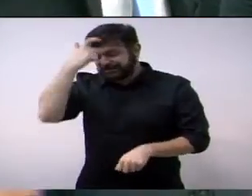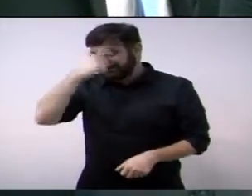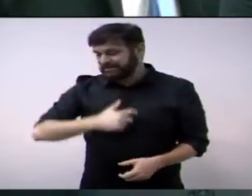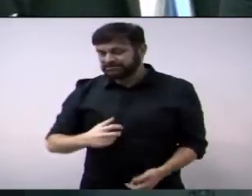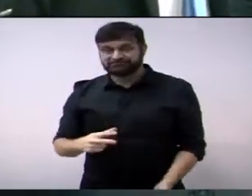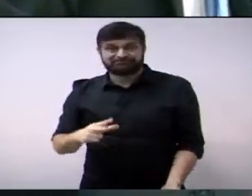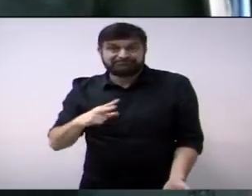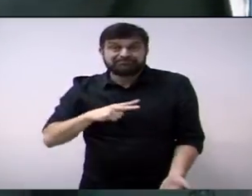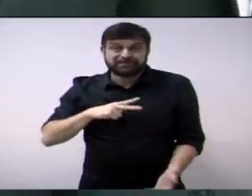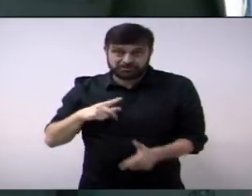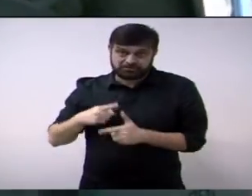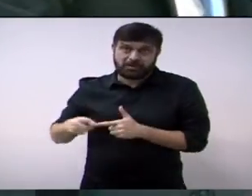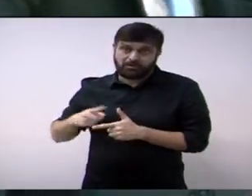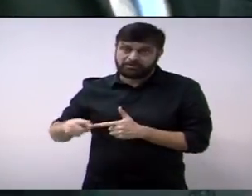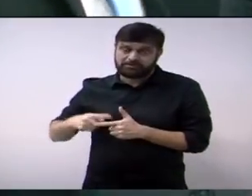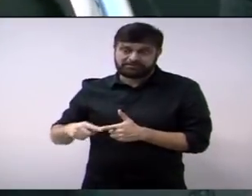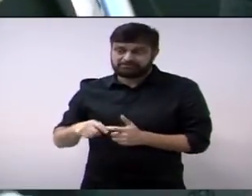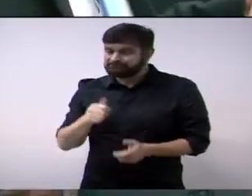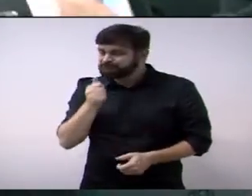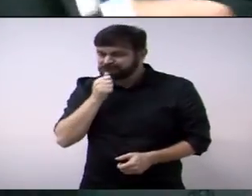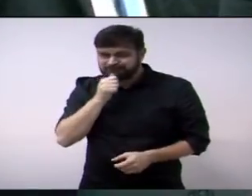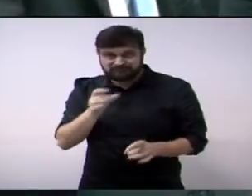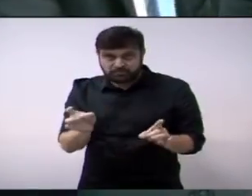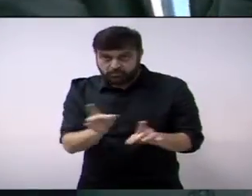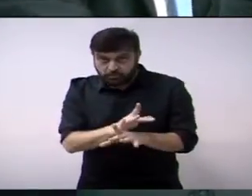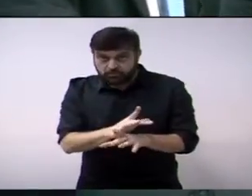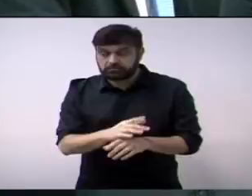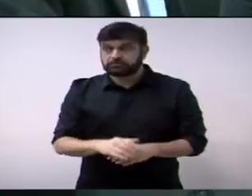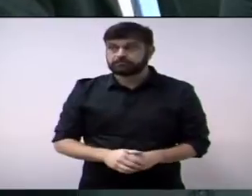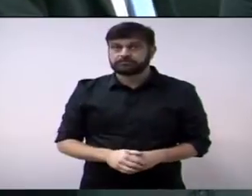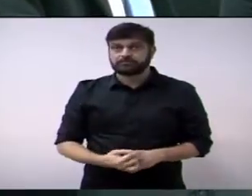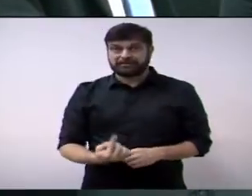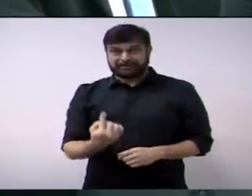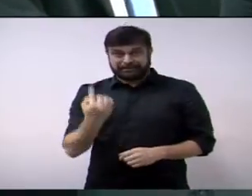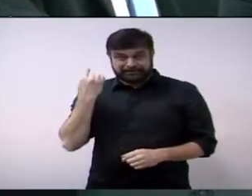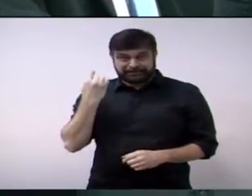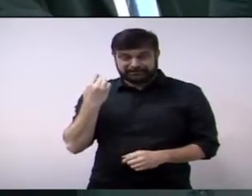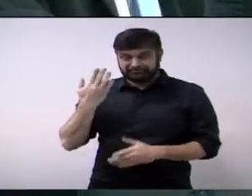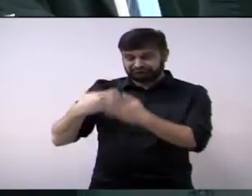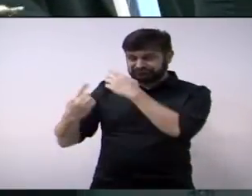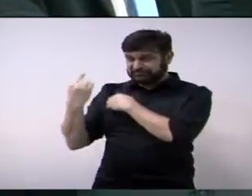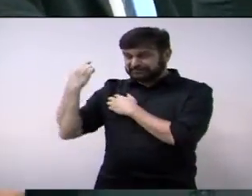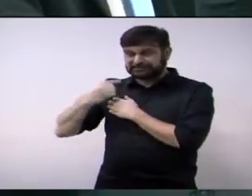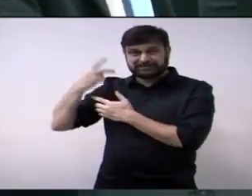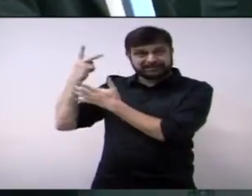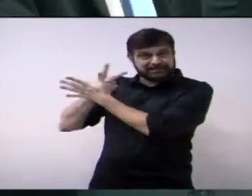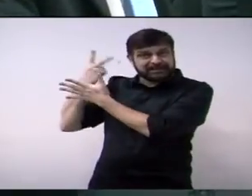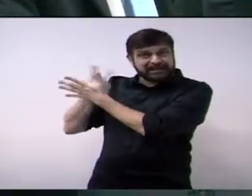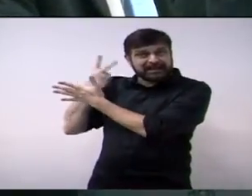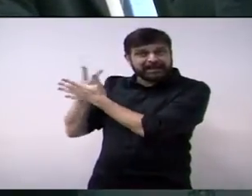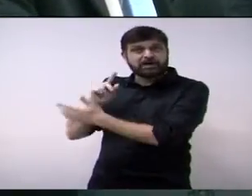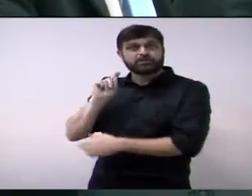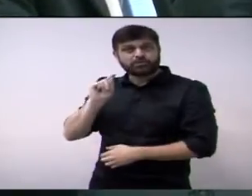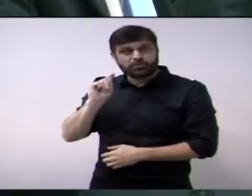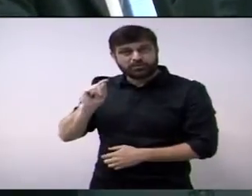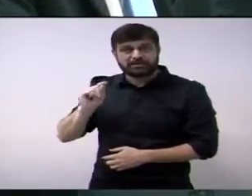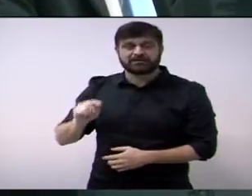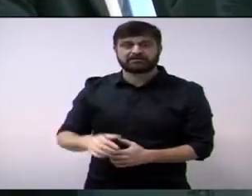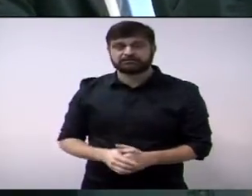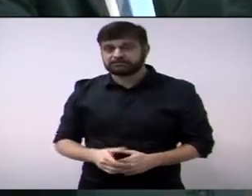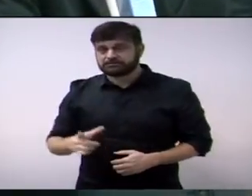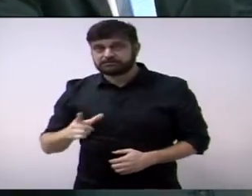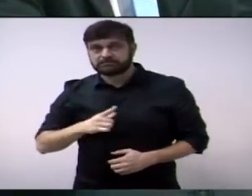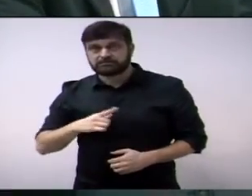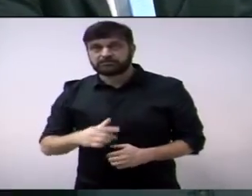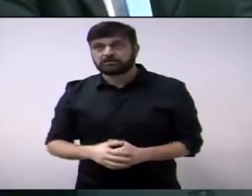consegui fazer ainda. E uma das situações que nós tínhamos no passado que estava inadequada era exatamente a questão